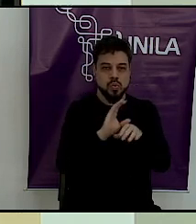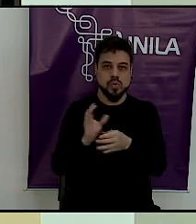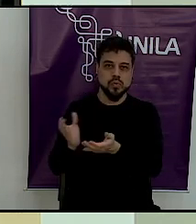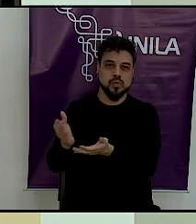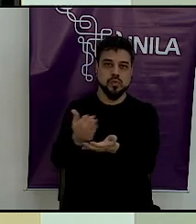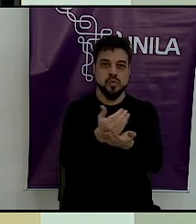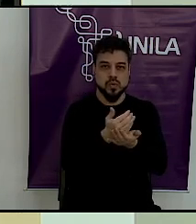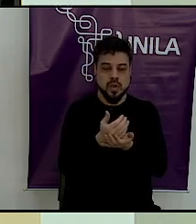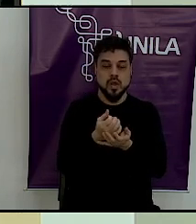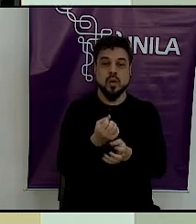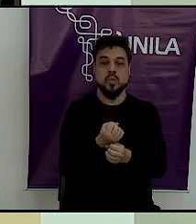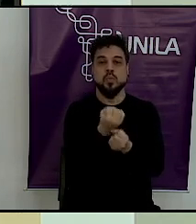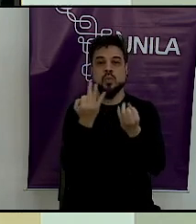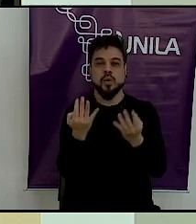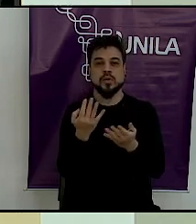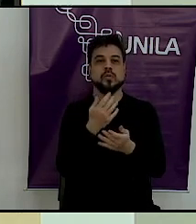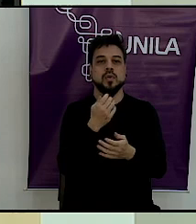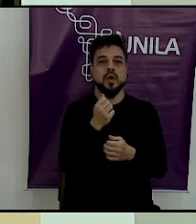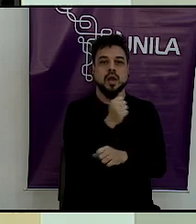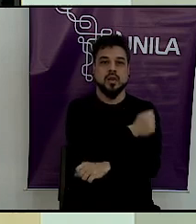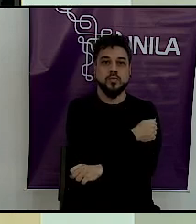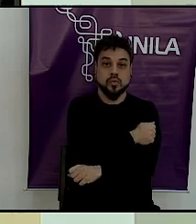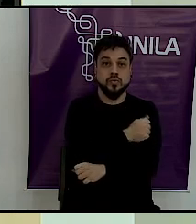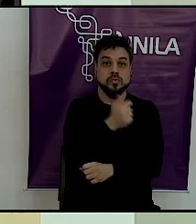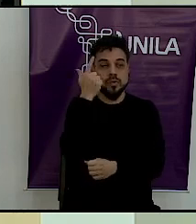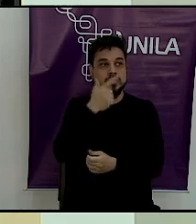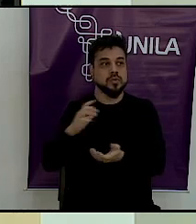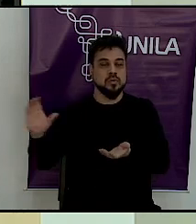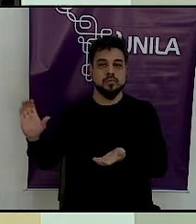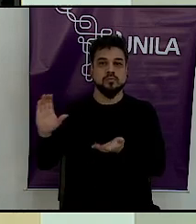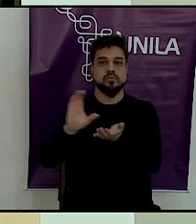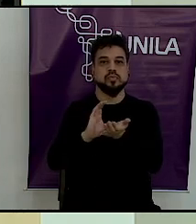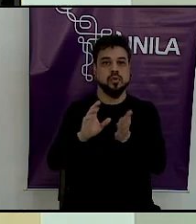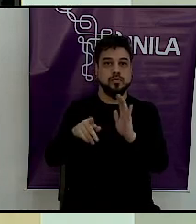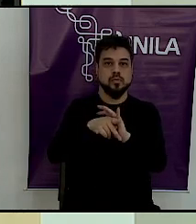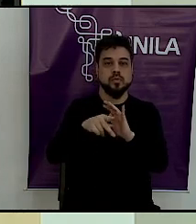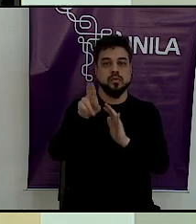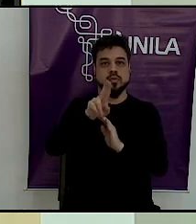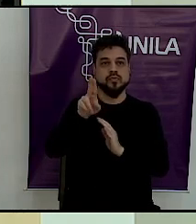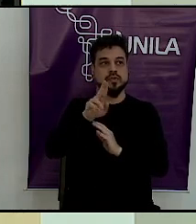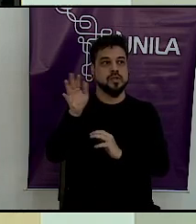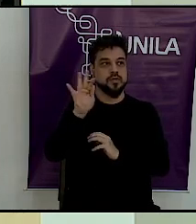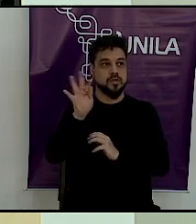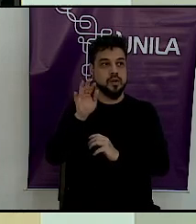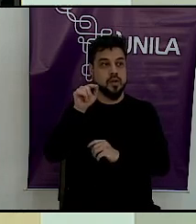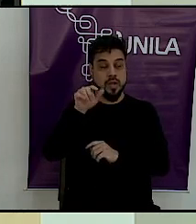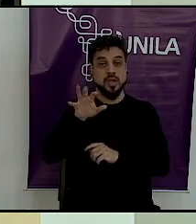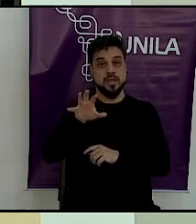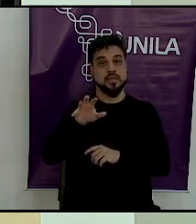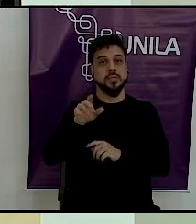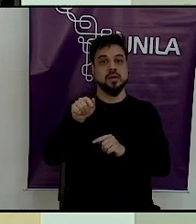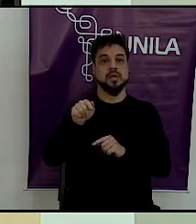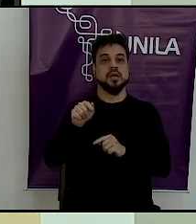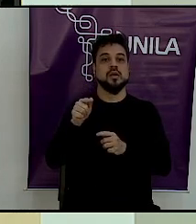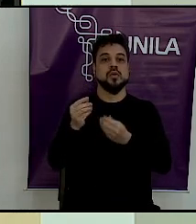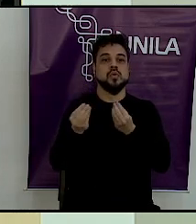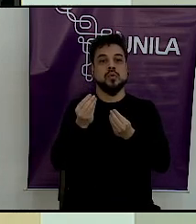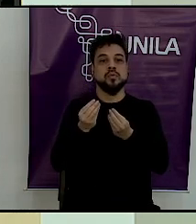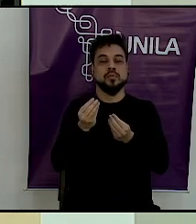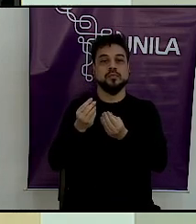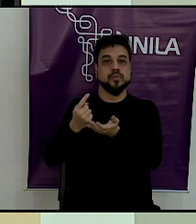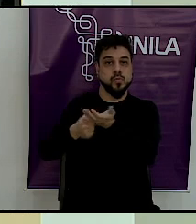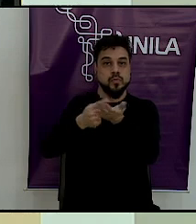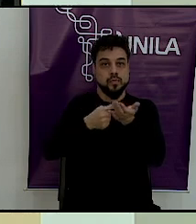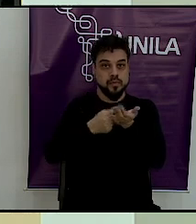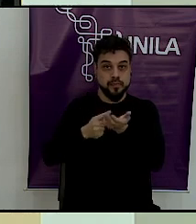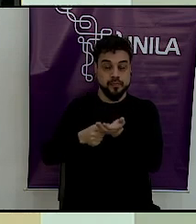o custeio das universidades federais. Essa é a forma como está consensada entre os próprios reitores, né,